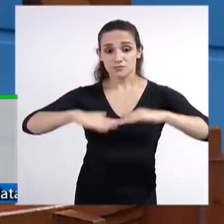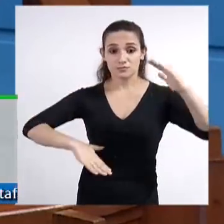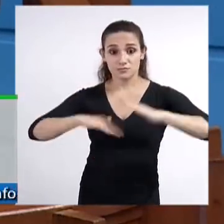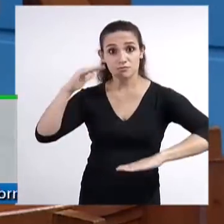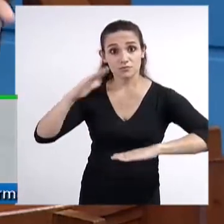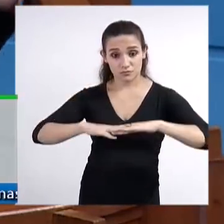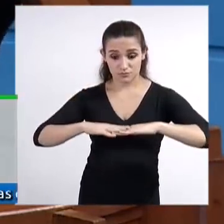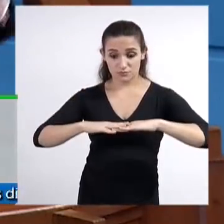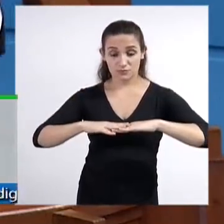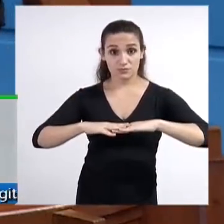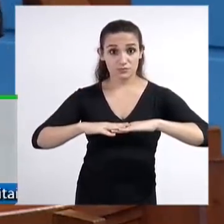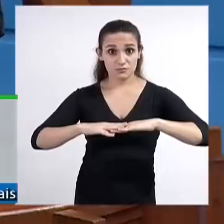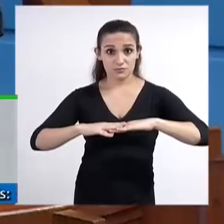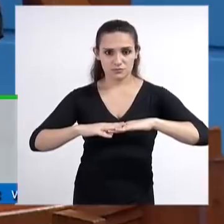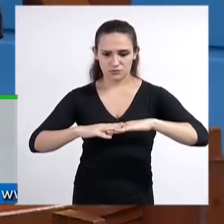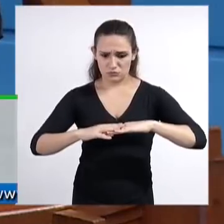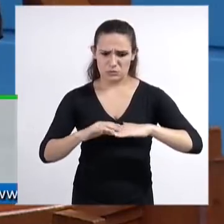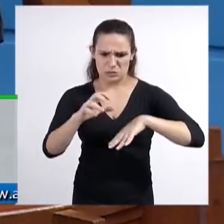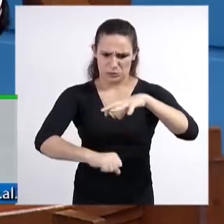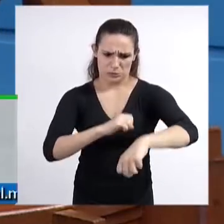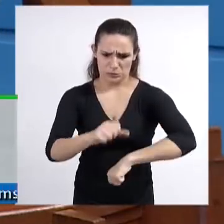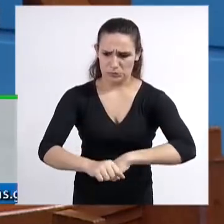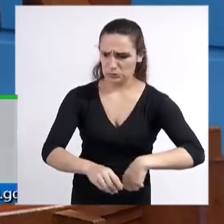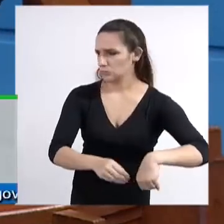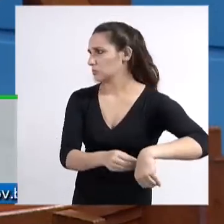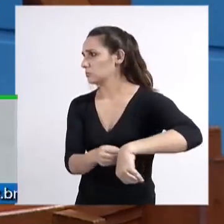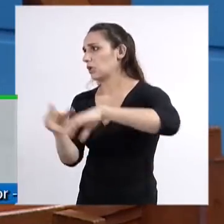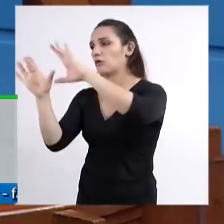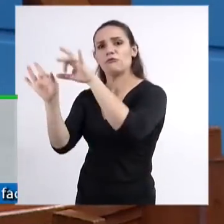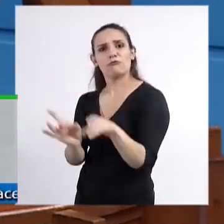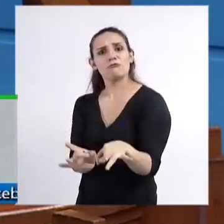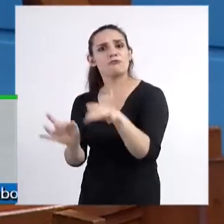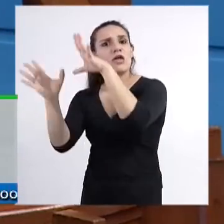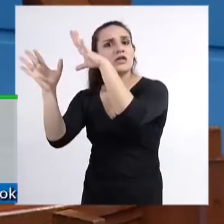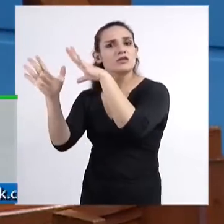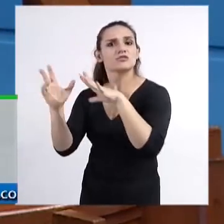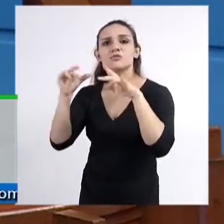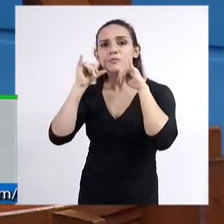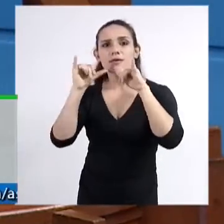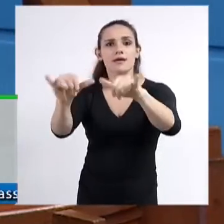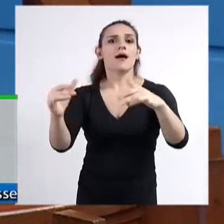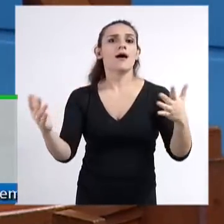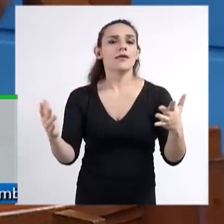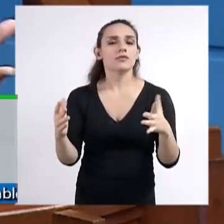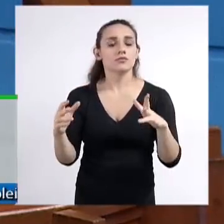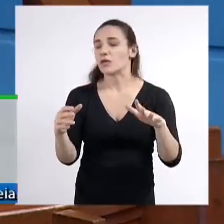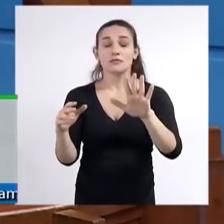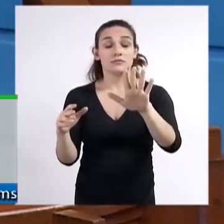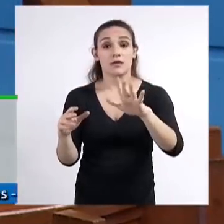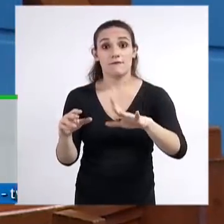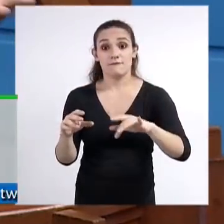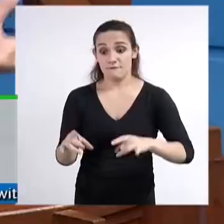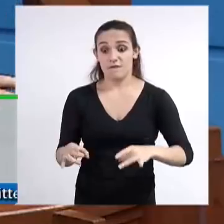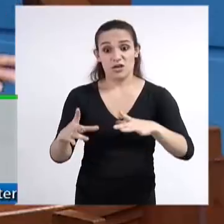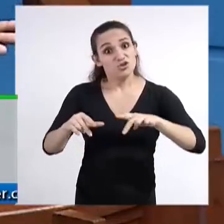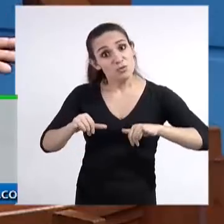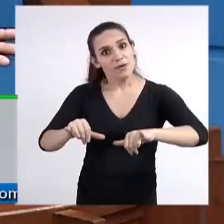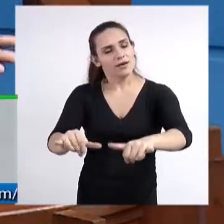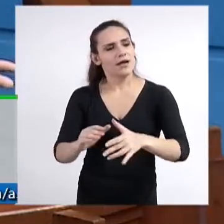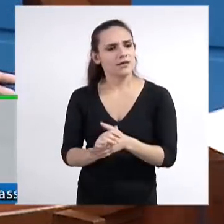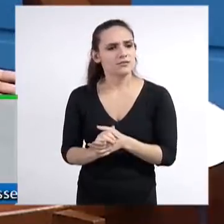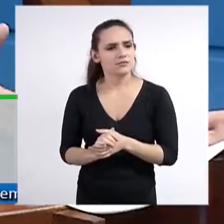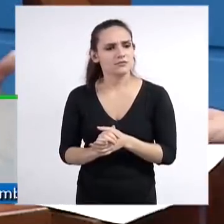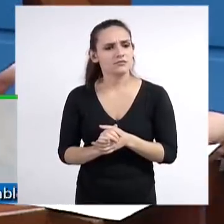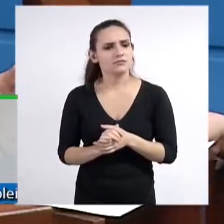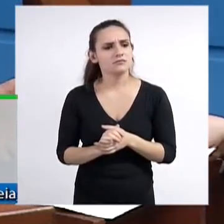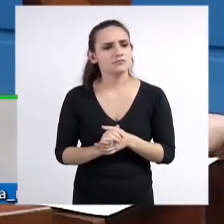tira o peixe dos nossos rios para venderem, para abastecerem os grandes supermercados. Esse pode, é incrível, não? Um